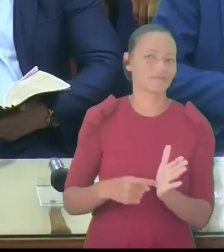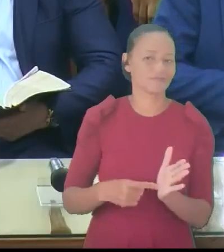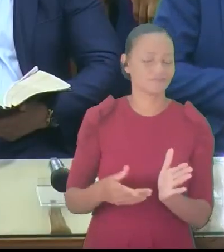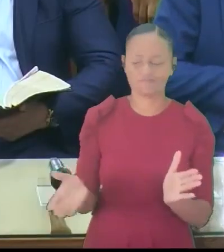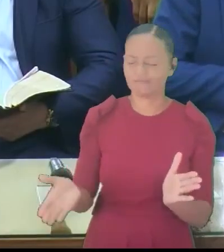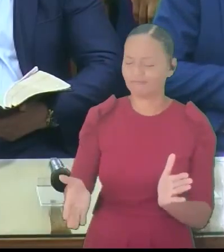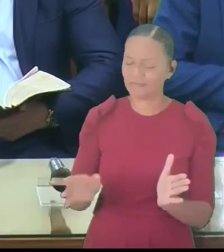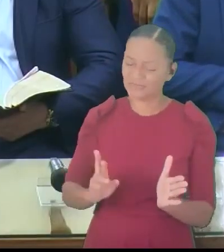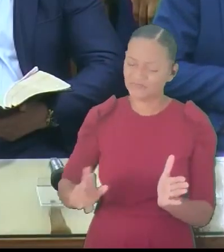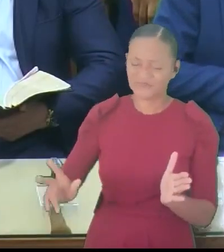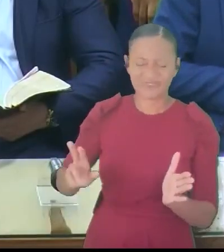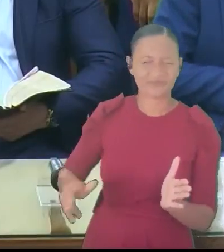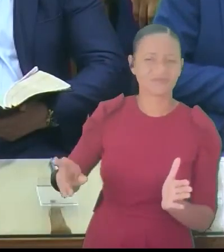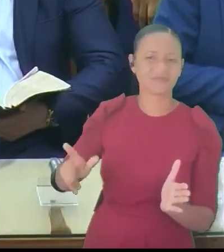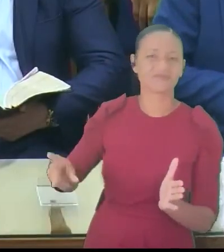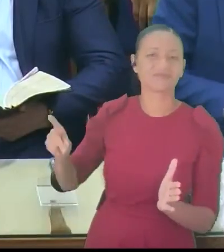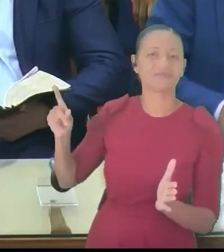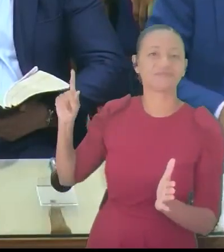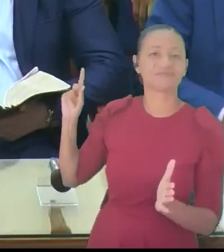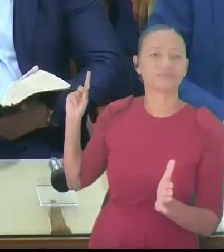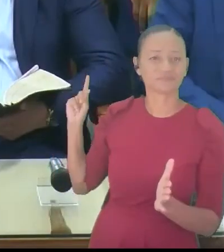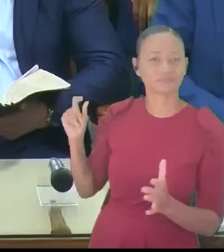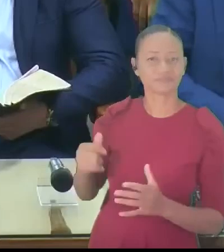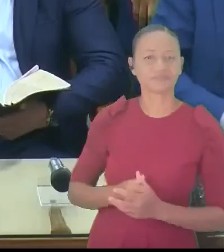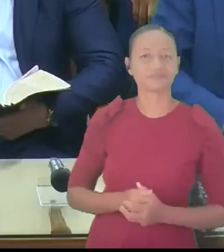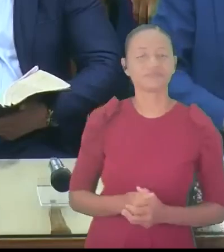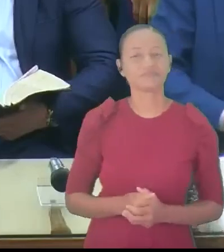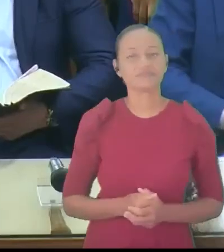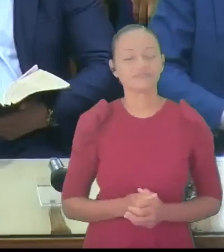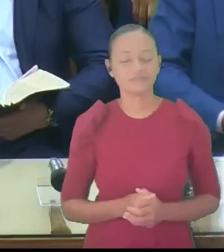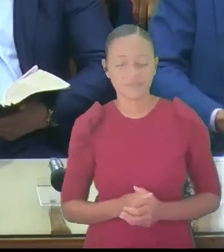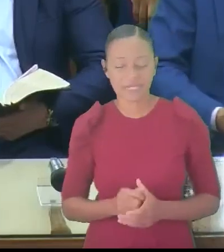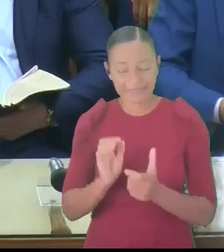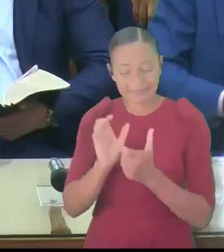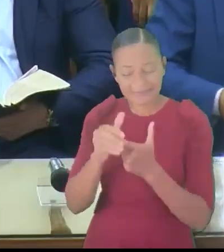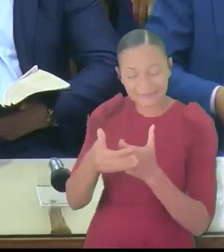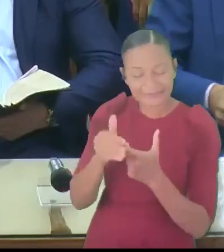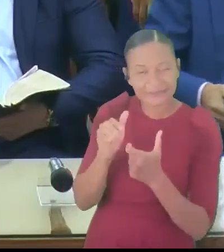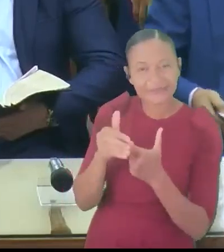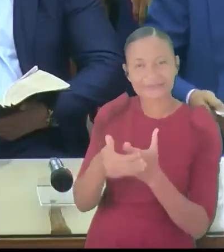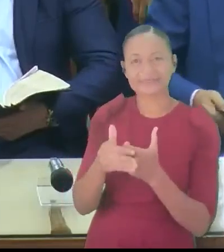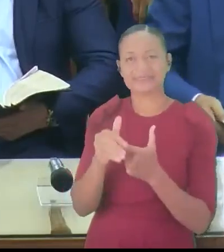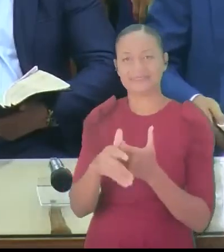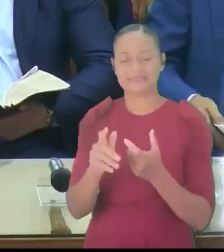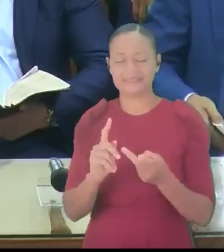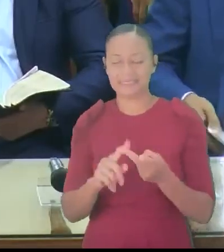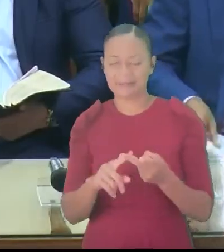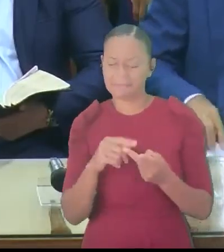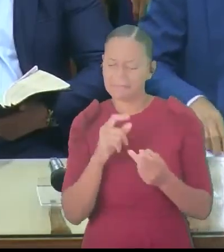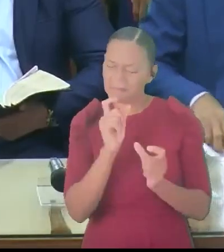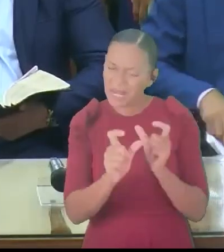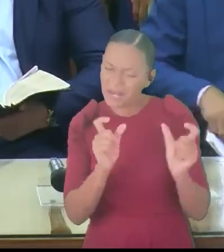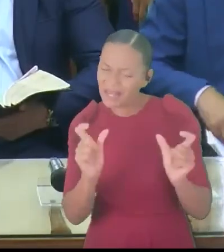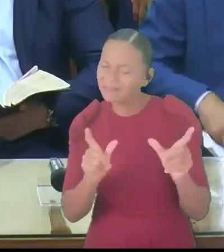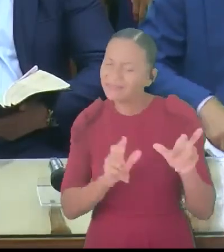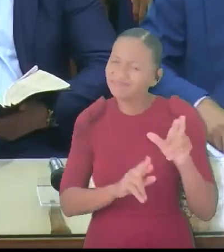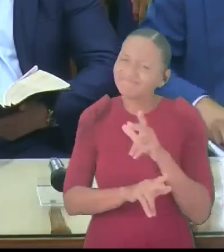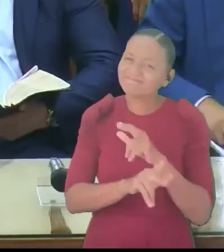moderno é diferente do grego da Bíblia. As terminologias, as palavras são